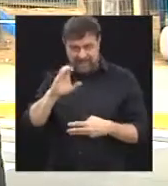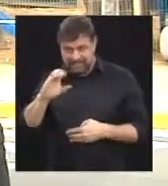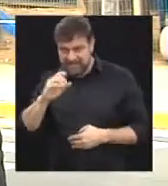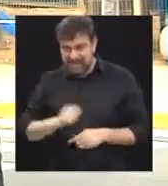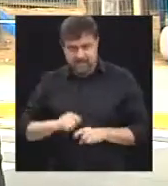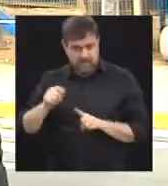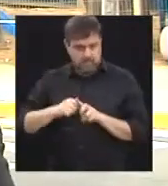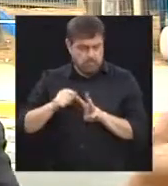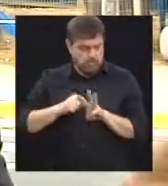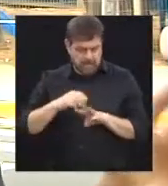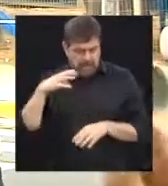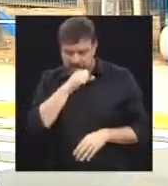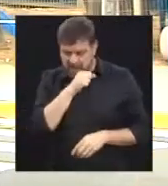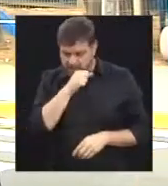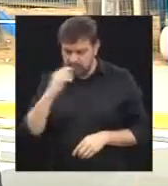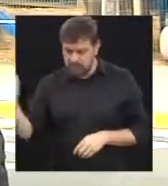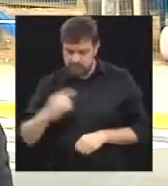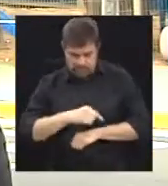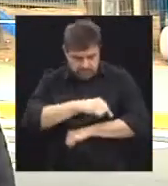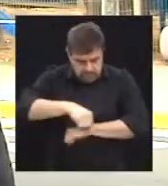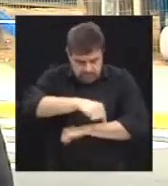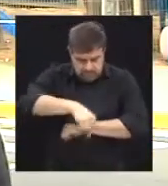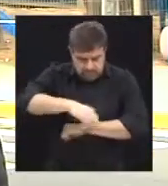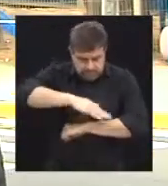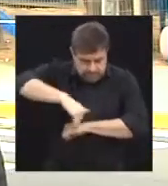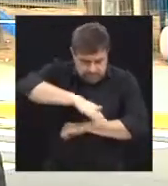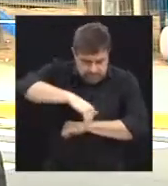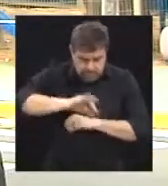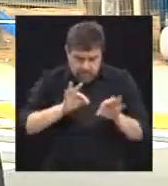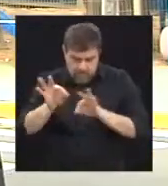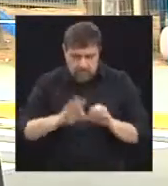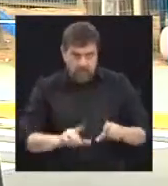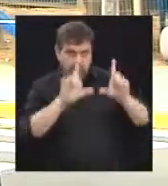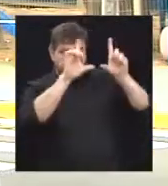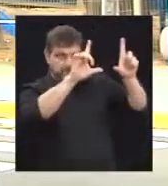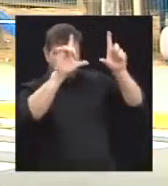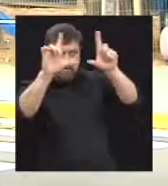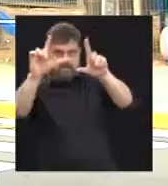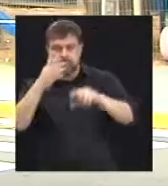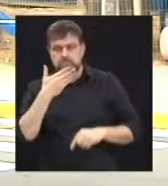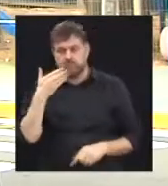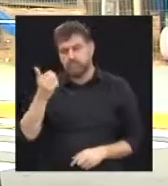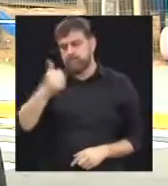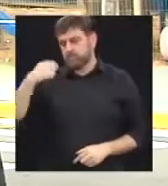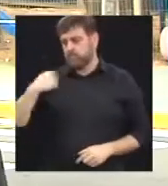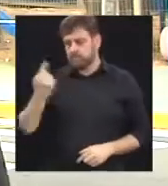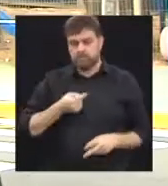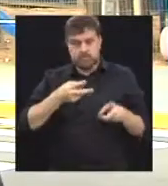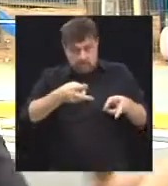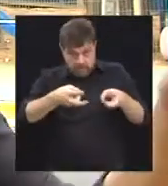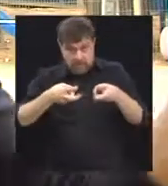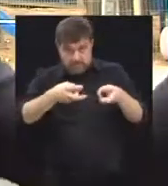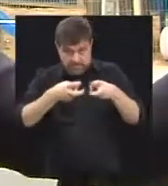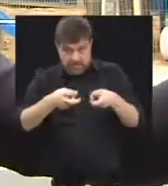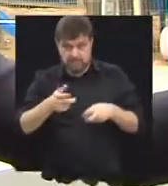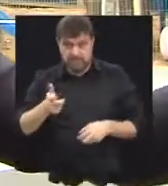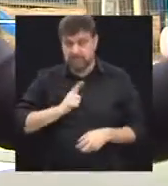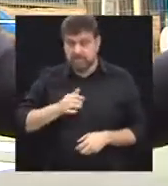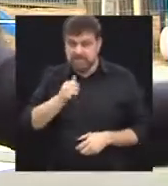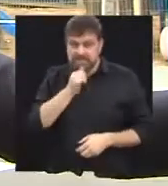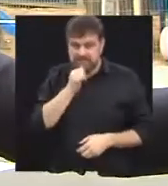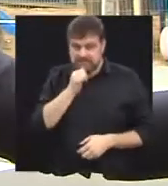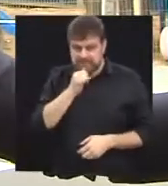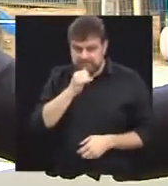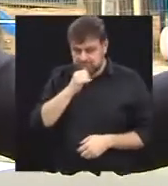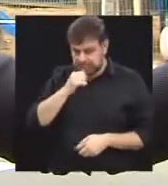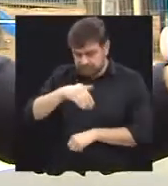foi questão de meses, vieram para fazer essa pintura e a colocação das placas. Então, sim, melhorou muito. Hoje nós percebemos que, por exemplo,